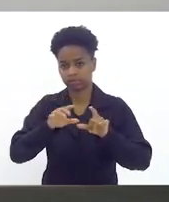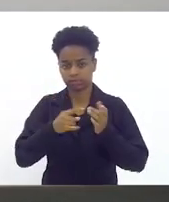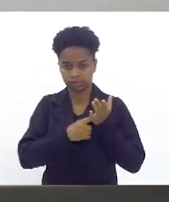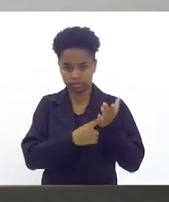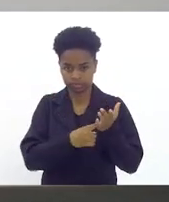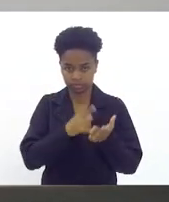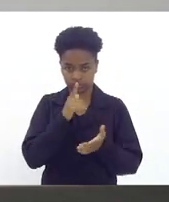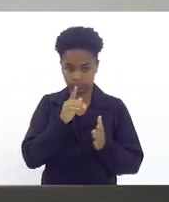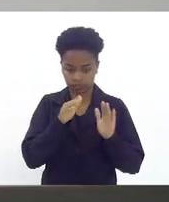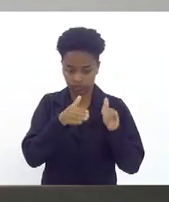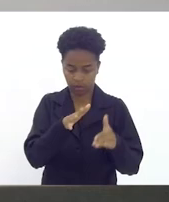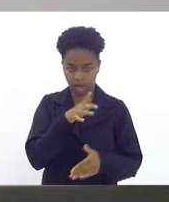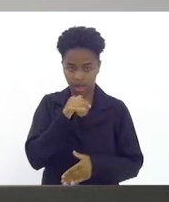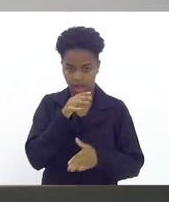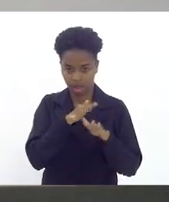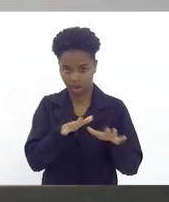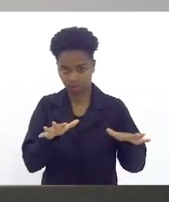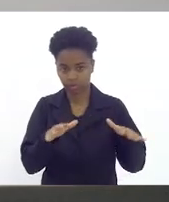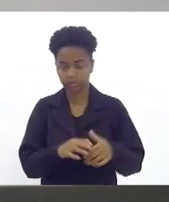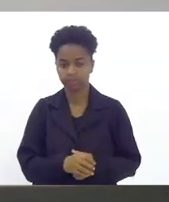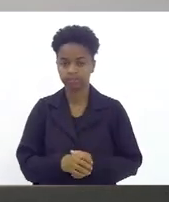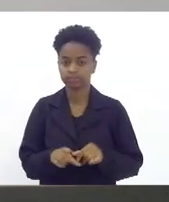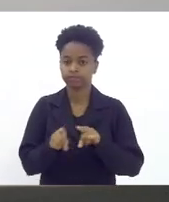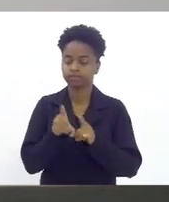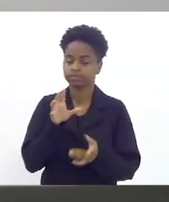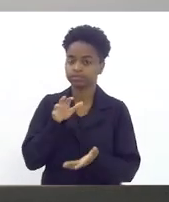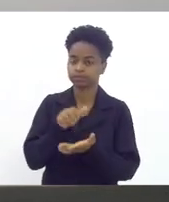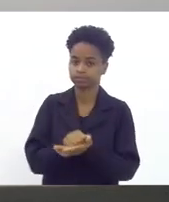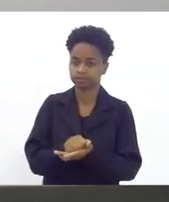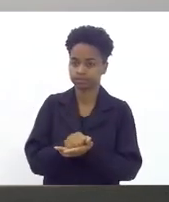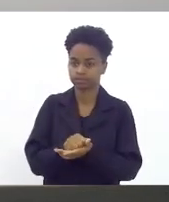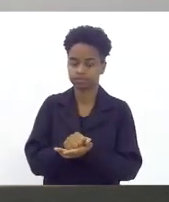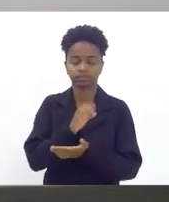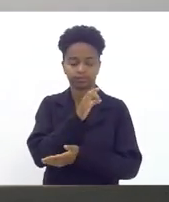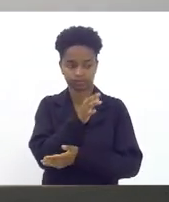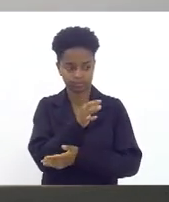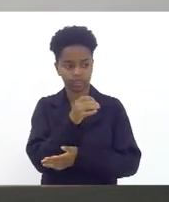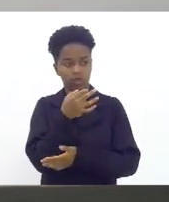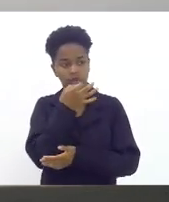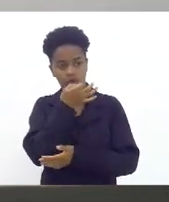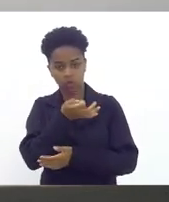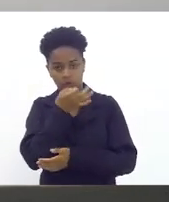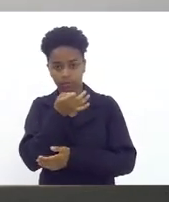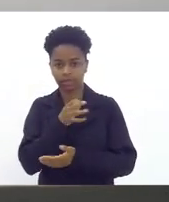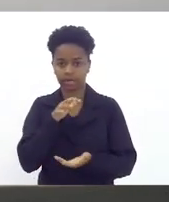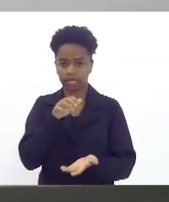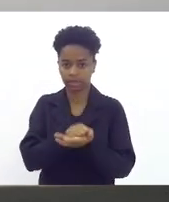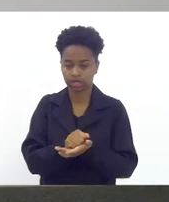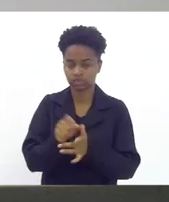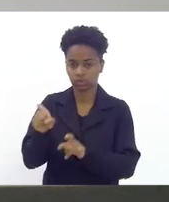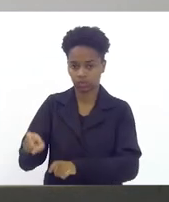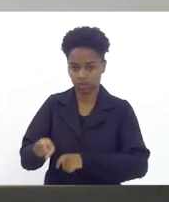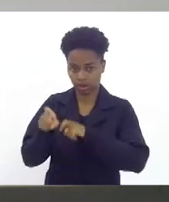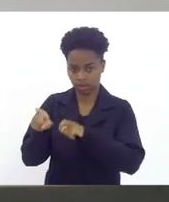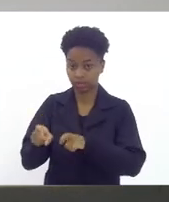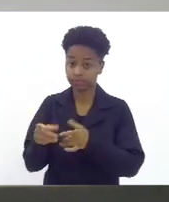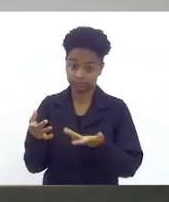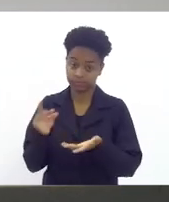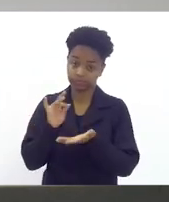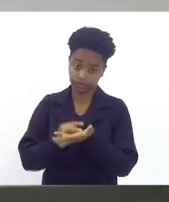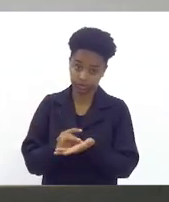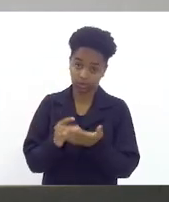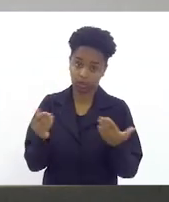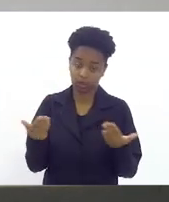águas o cadastro ambiental Rural assim havia comentado do cadastro mental Rural É de fato